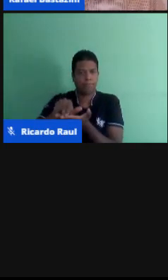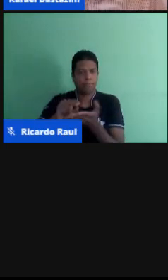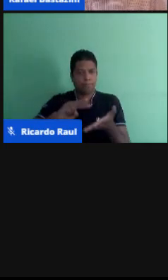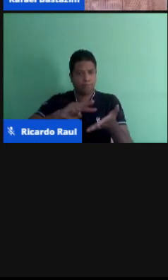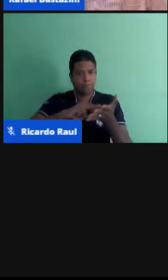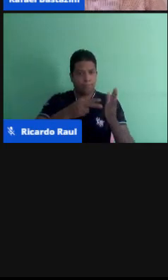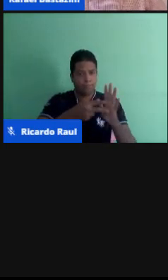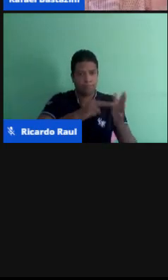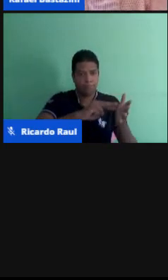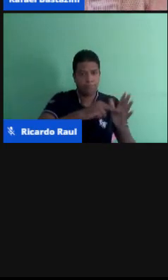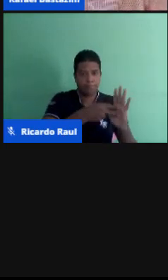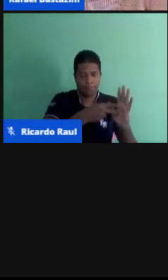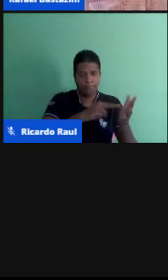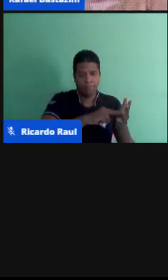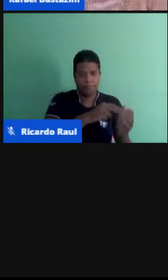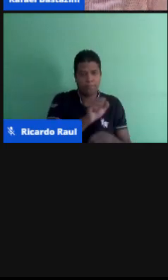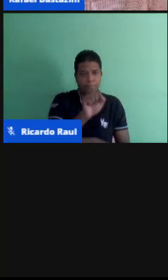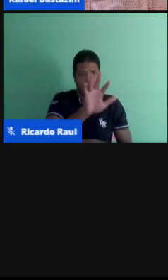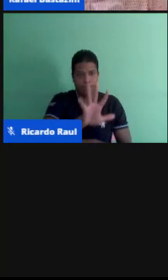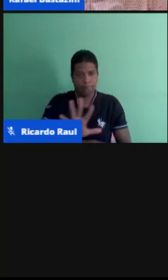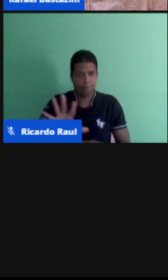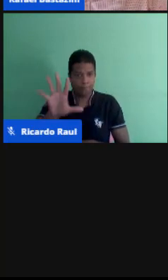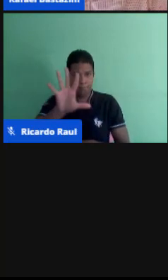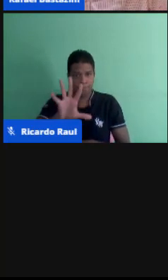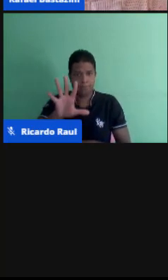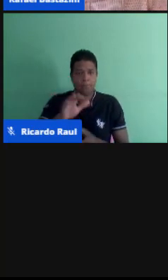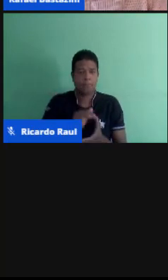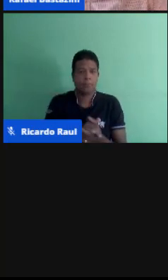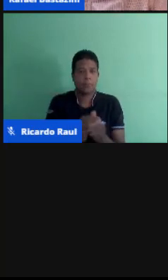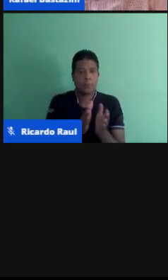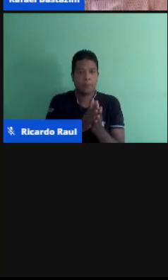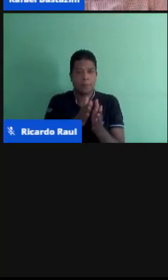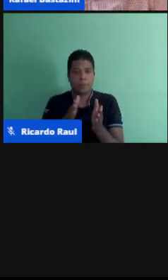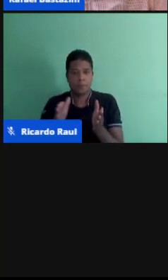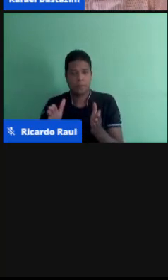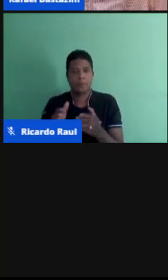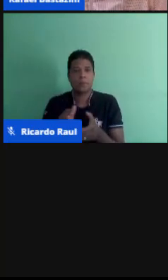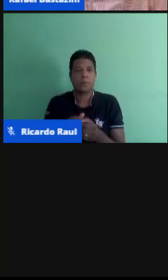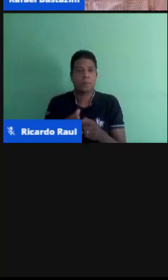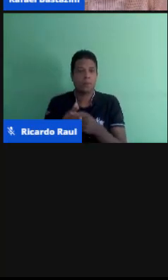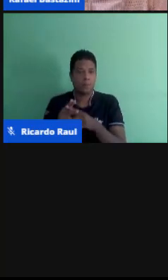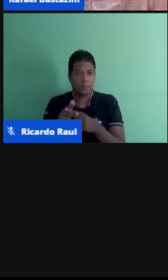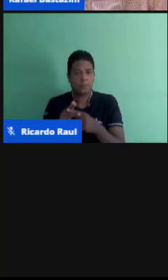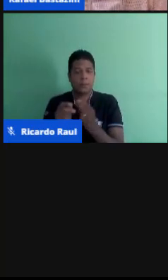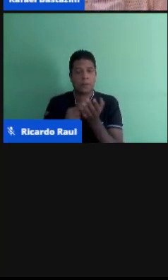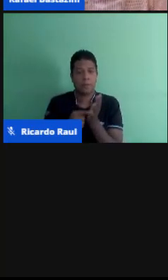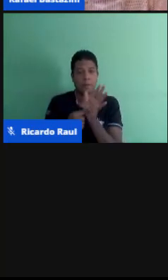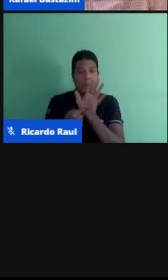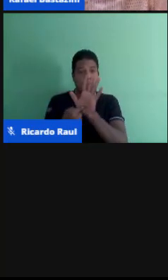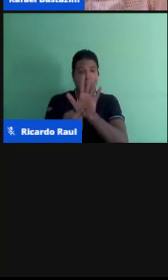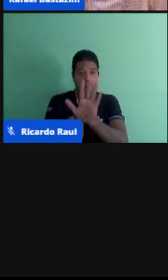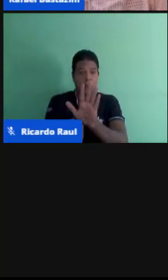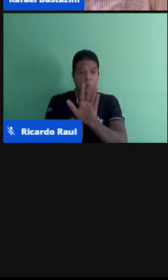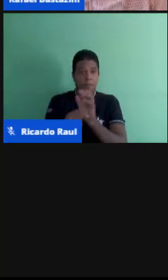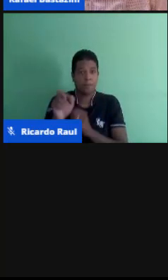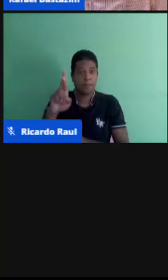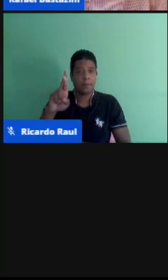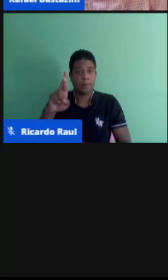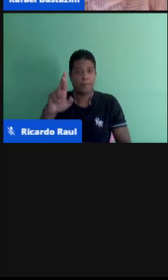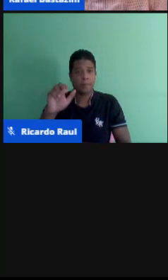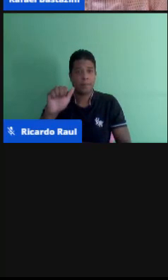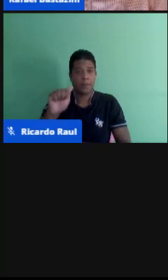interpretar a paisagem. E, a partir da ferramenta que o Rafael vai apresentar agora para vocês, eu